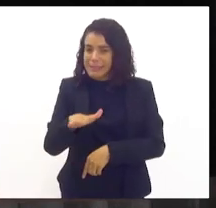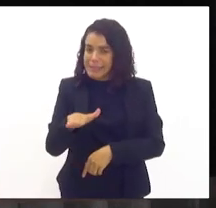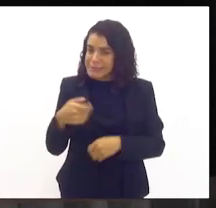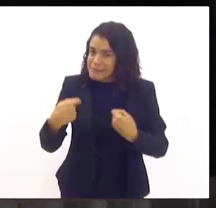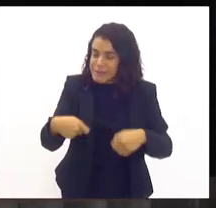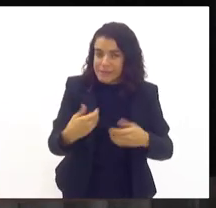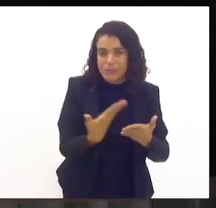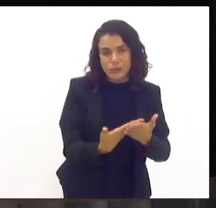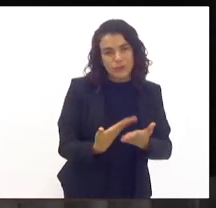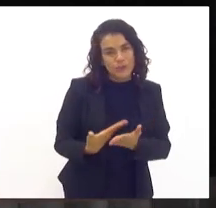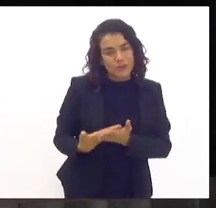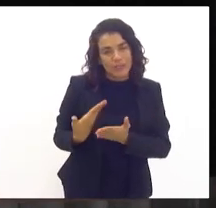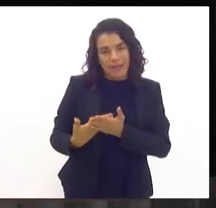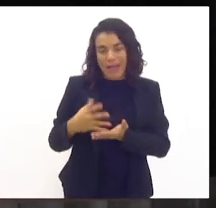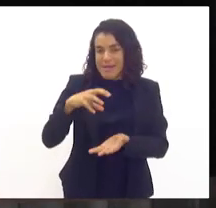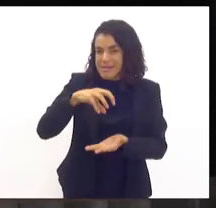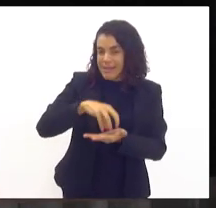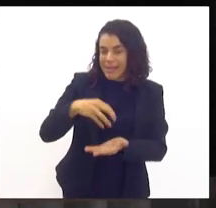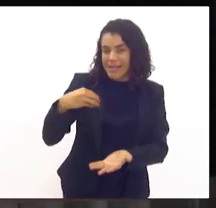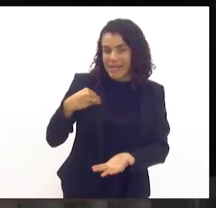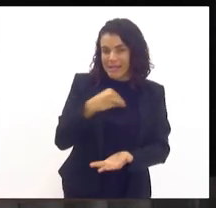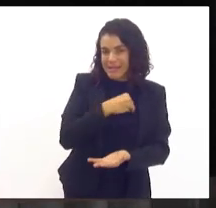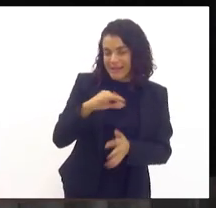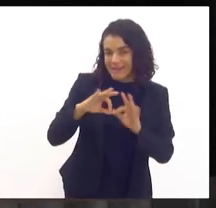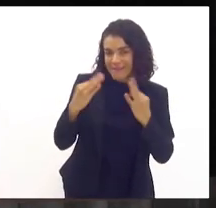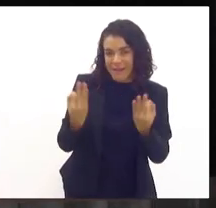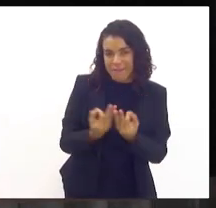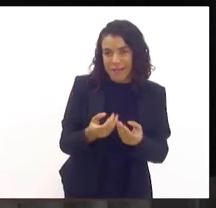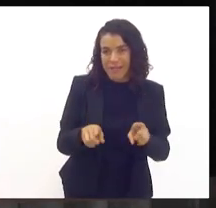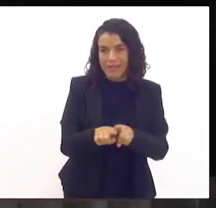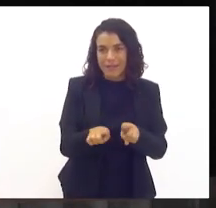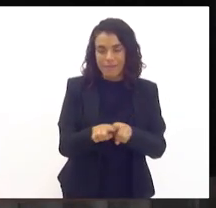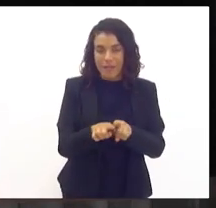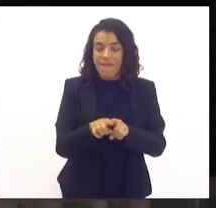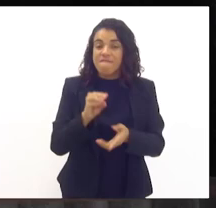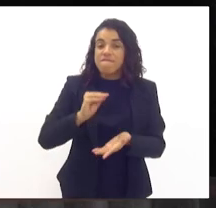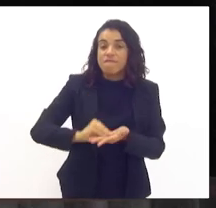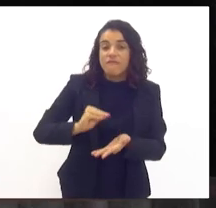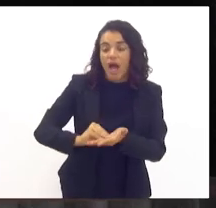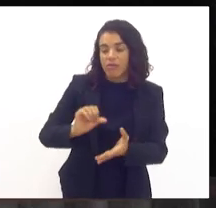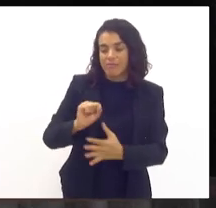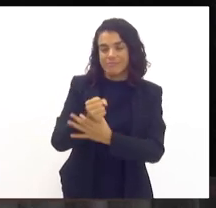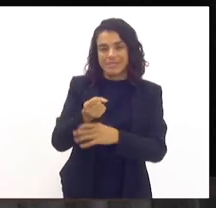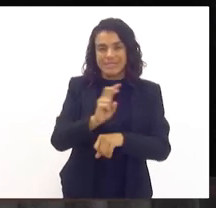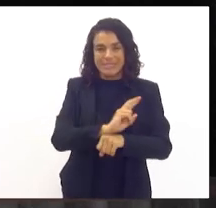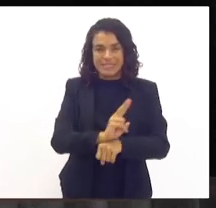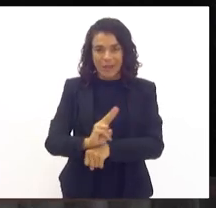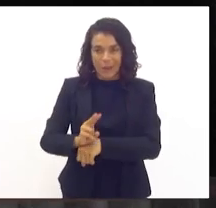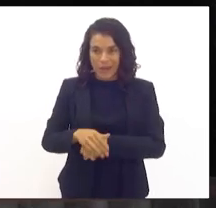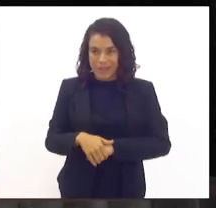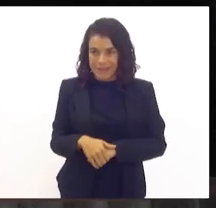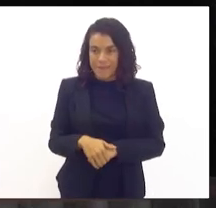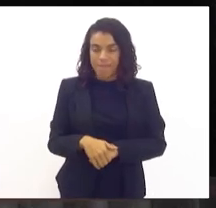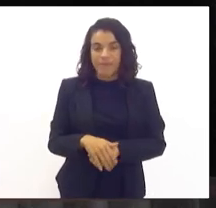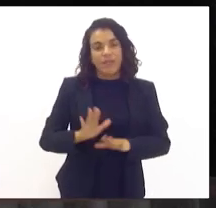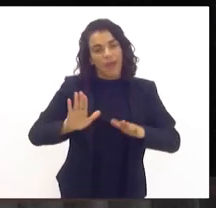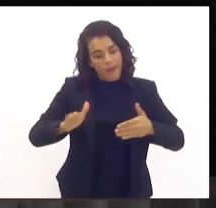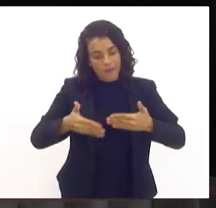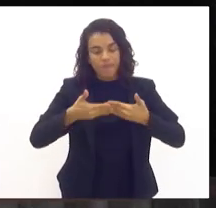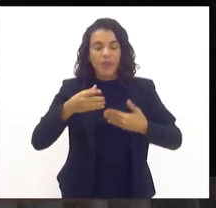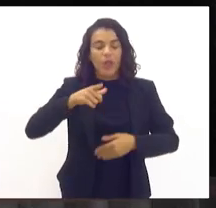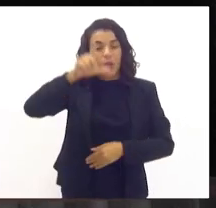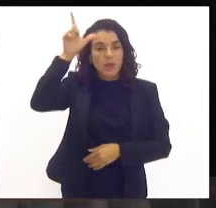as clínicas da família, as creches sem funcionar, devido à questão da falta de segurança. E aí eu termino. Luiz